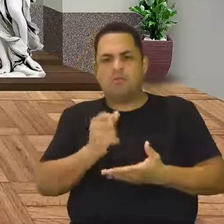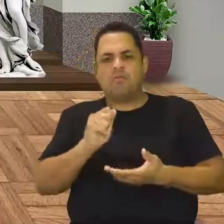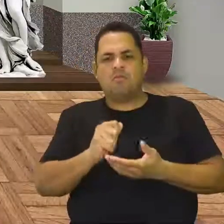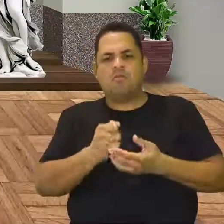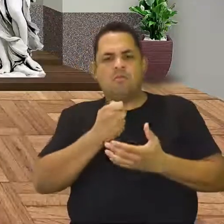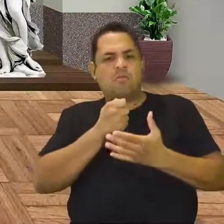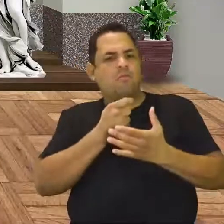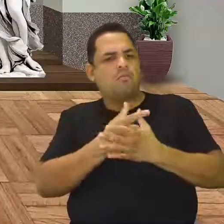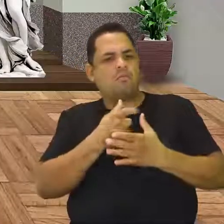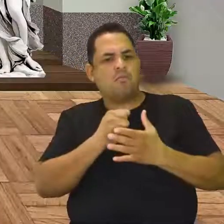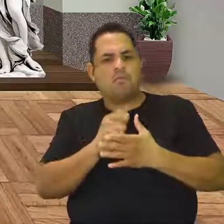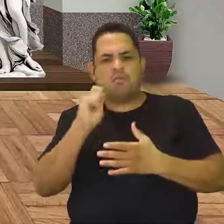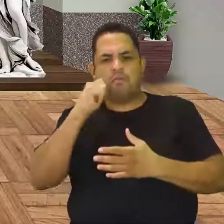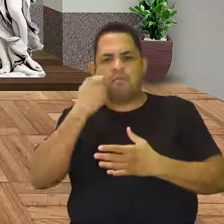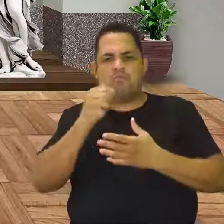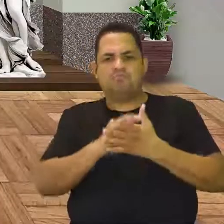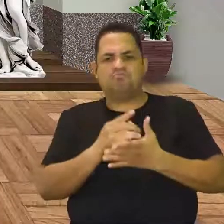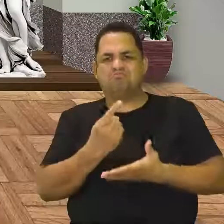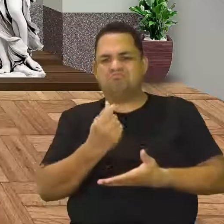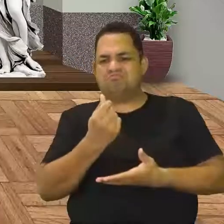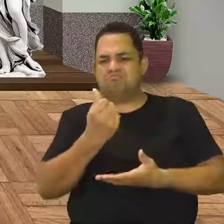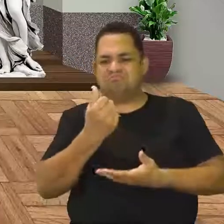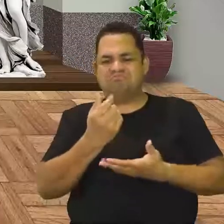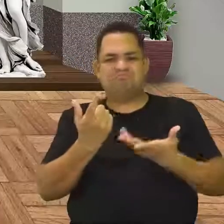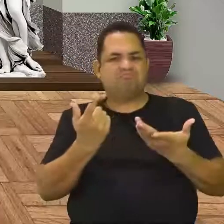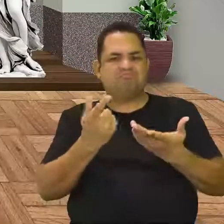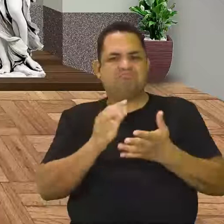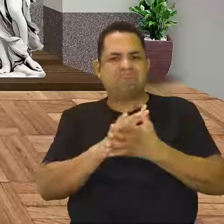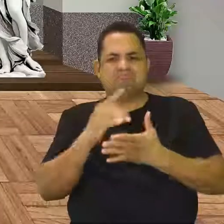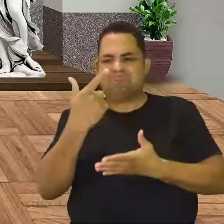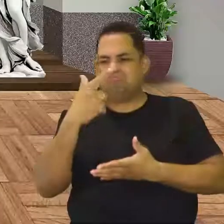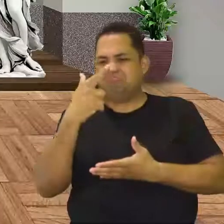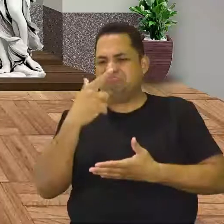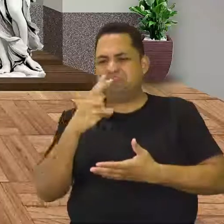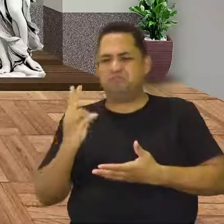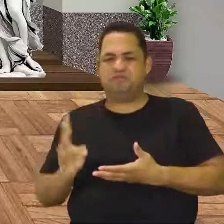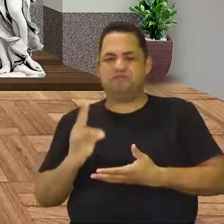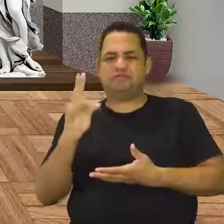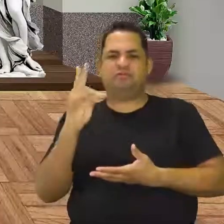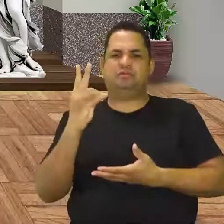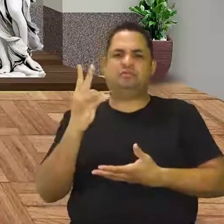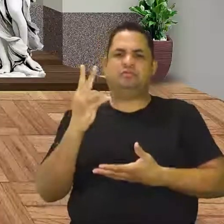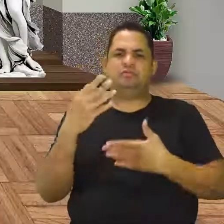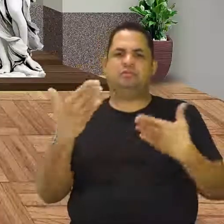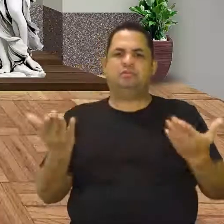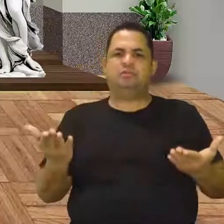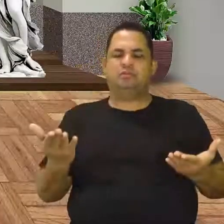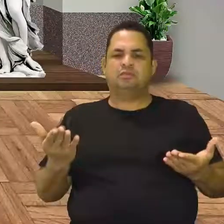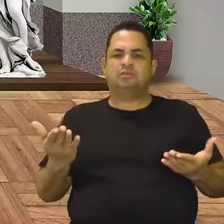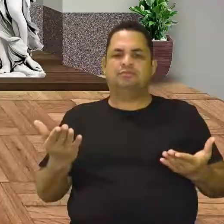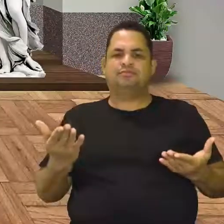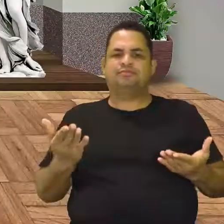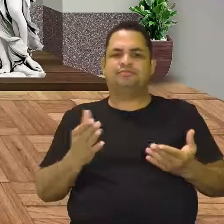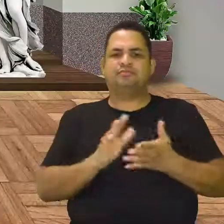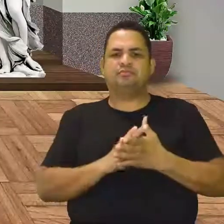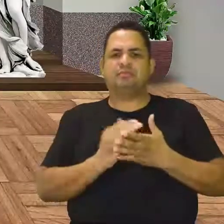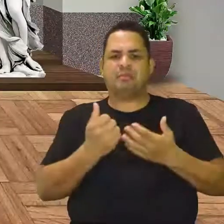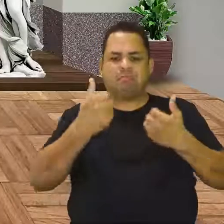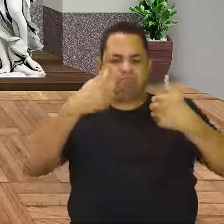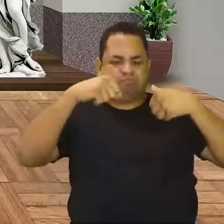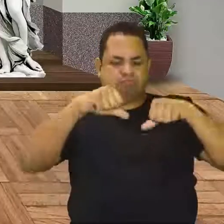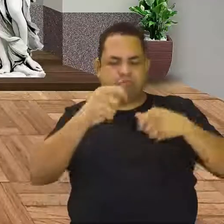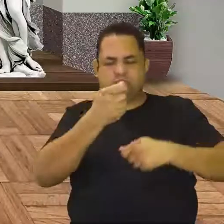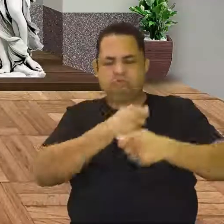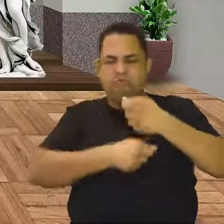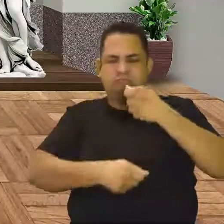Veja só, o dinheiro literalmente não tinha nenhuma serventia. Então, a crise econômica alemã